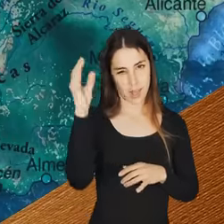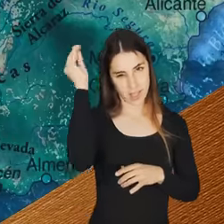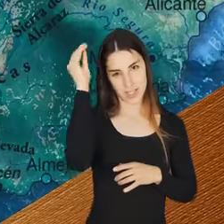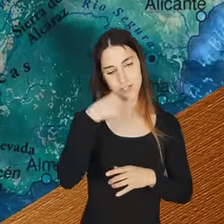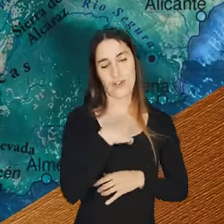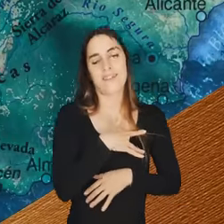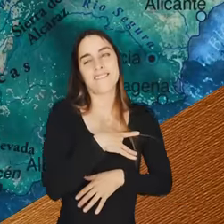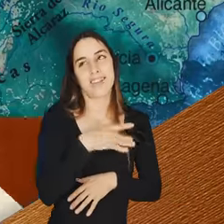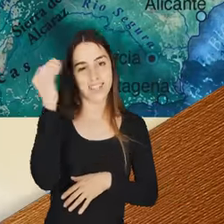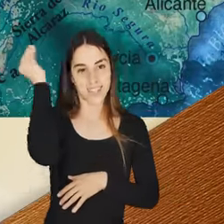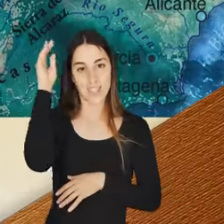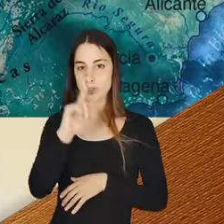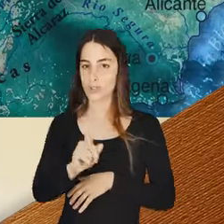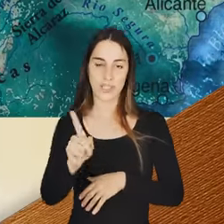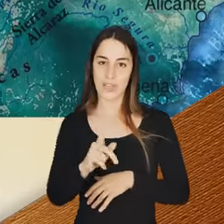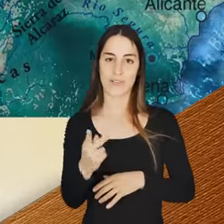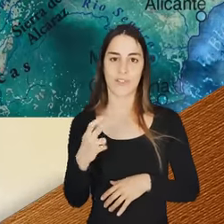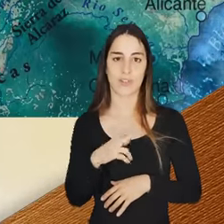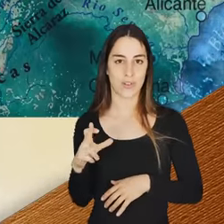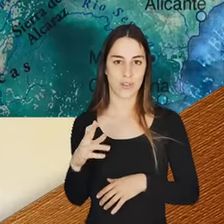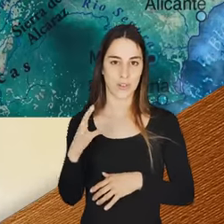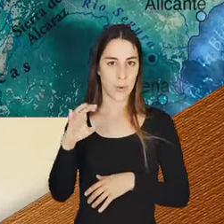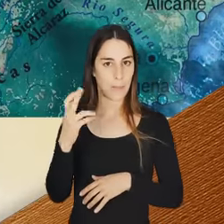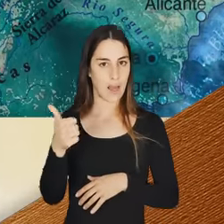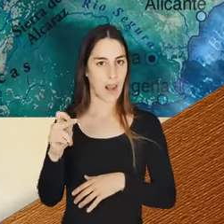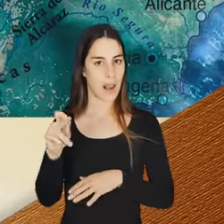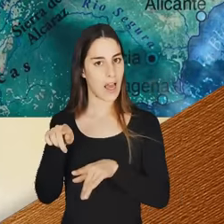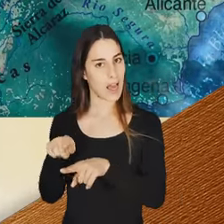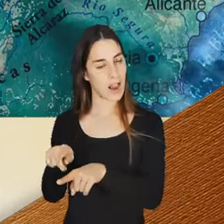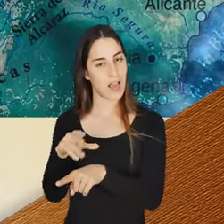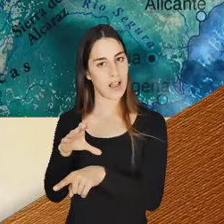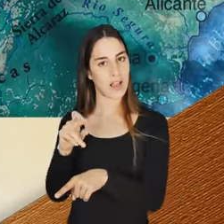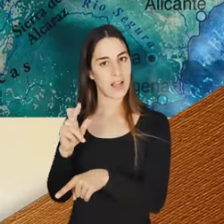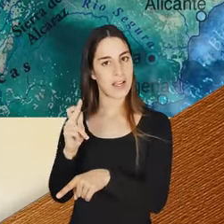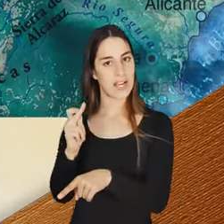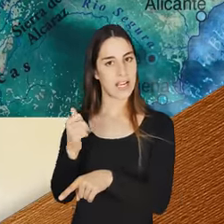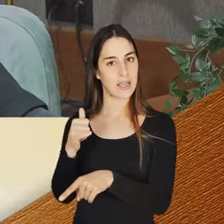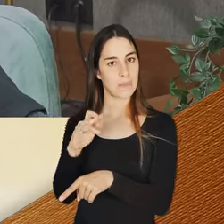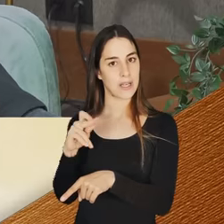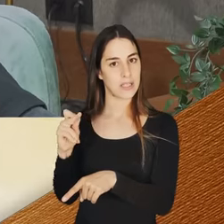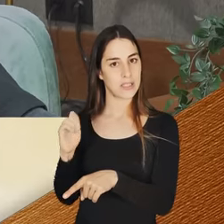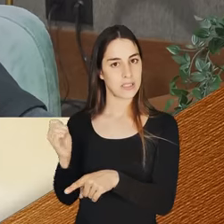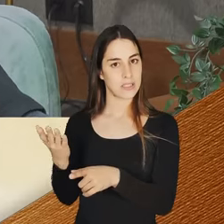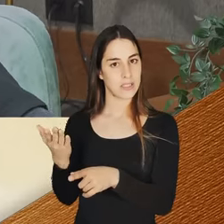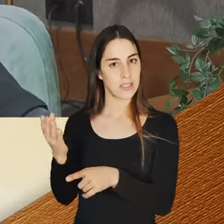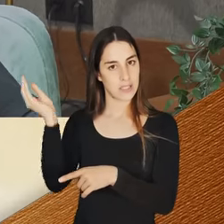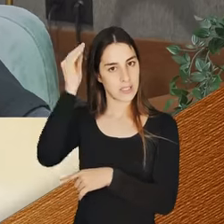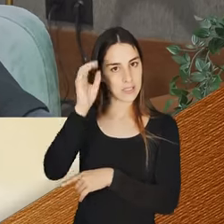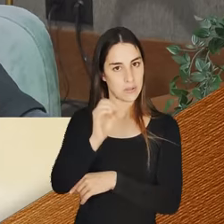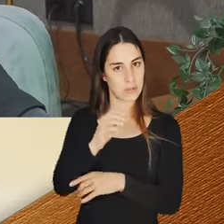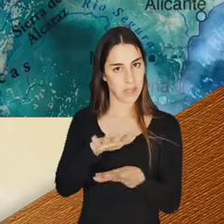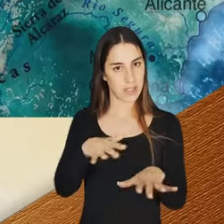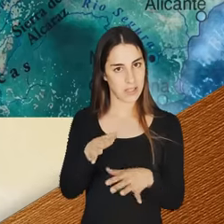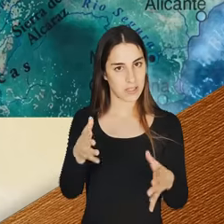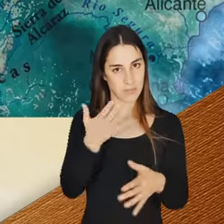Alentejo. Não, Vítor. Cuba das Caraíbas. O Cuba do Alentejo nem sequer tem praia, não seja parvo. Eu estava a pensar era que hoje